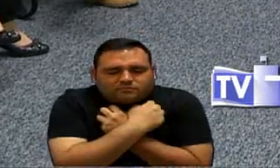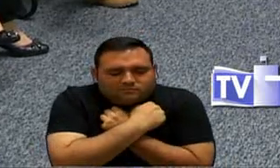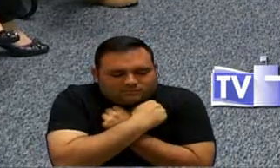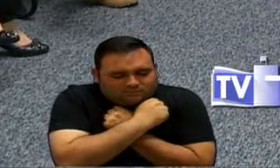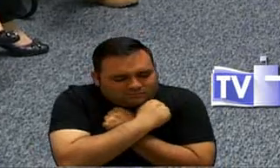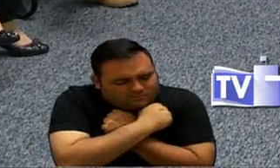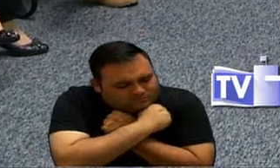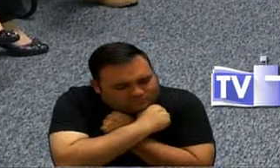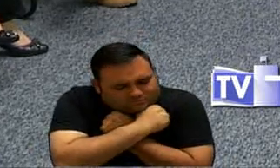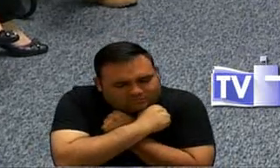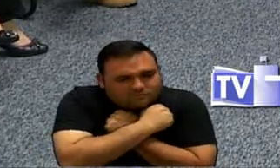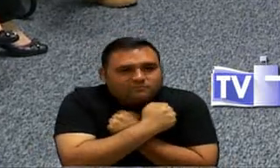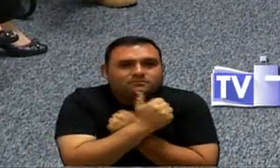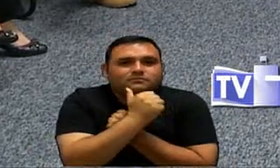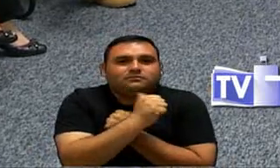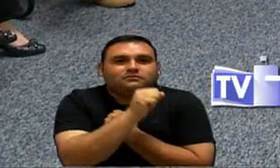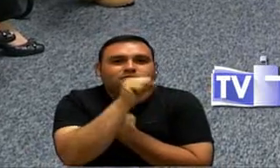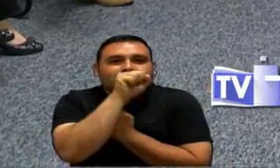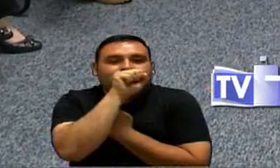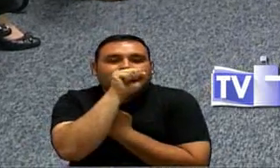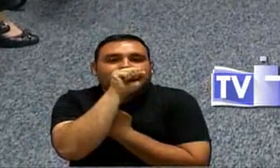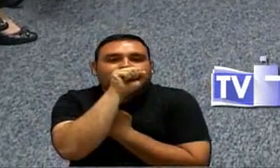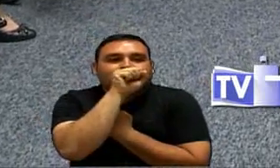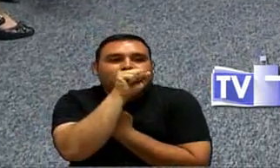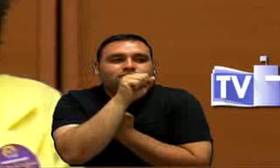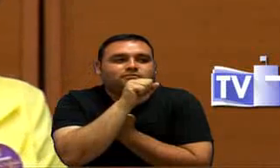Abraça eu, mamãe.